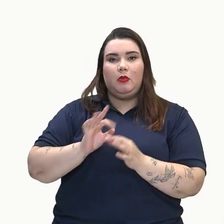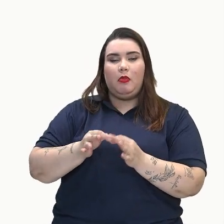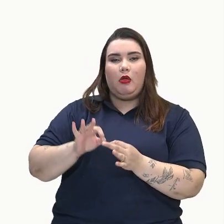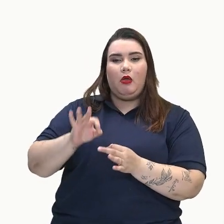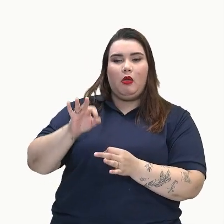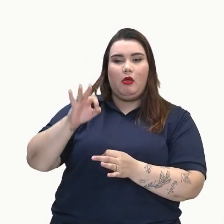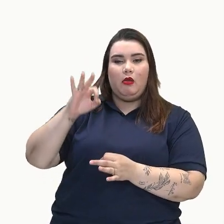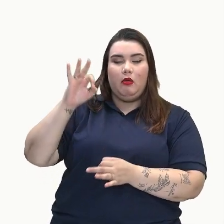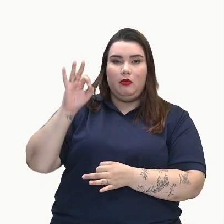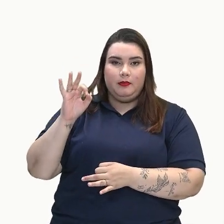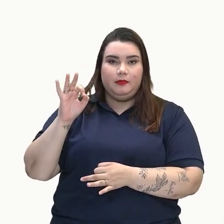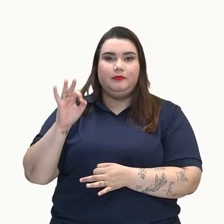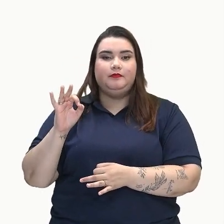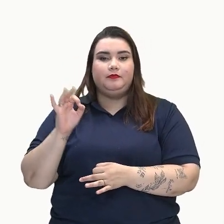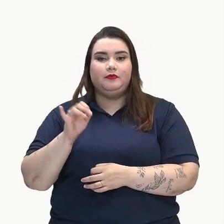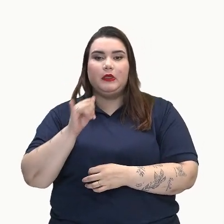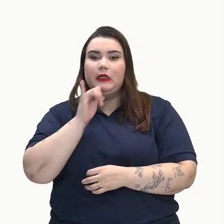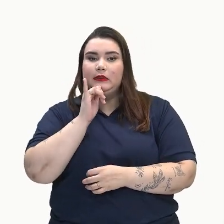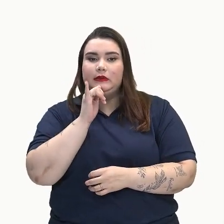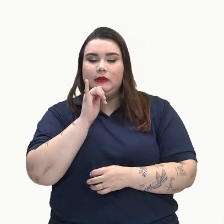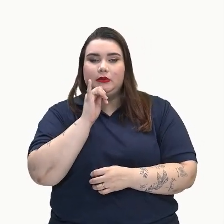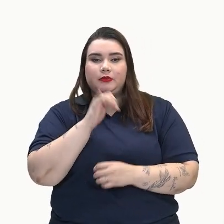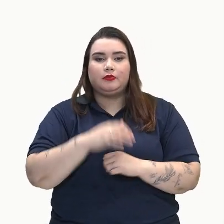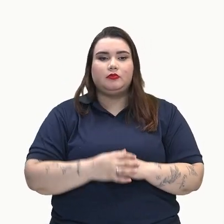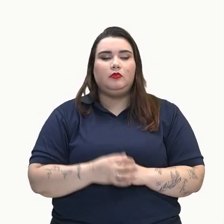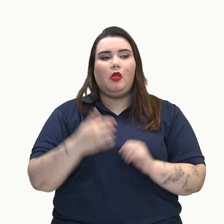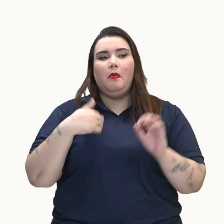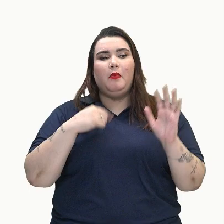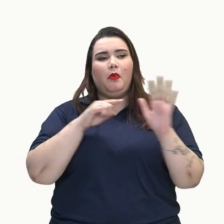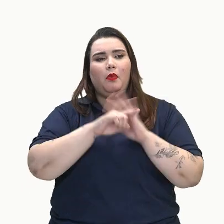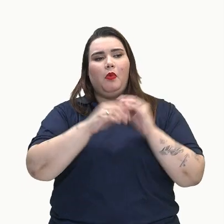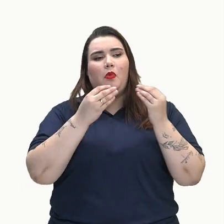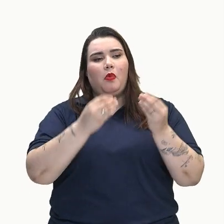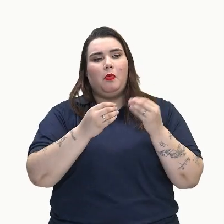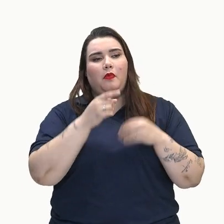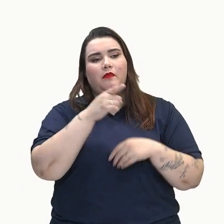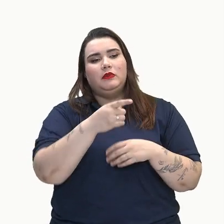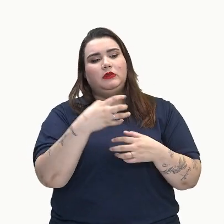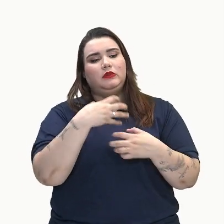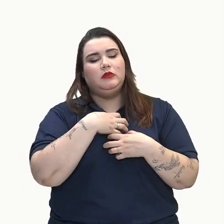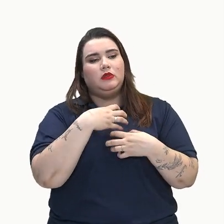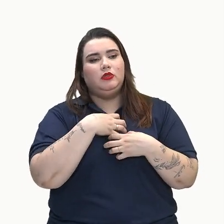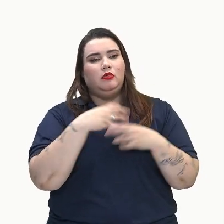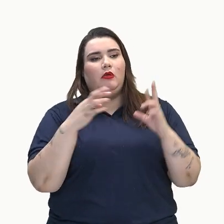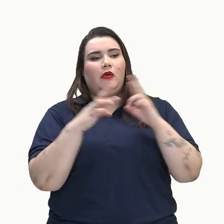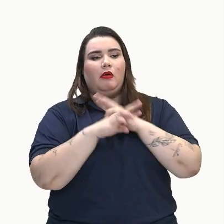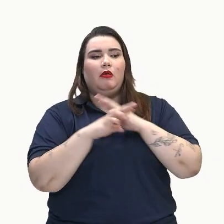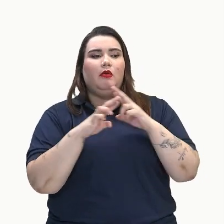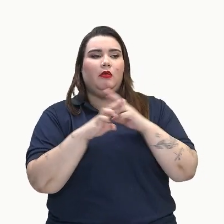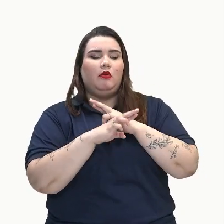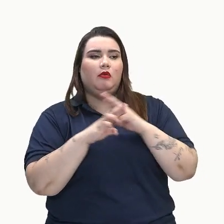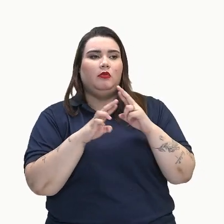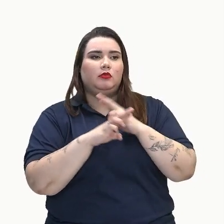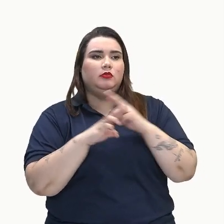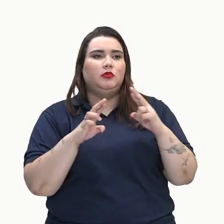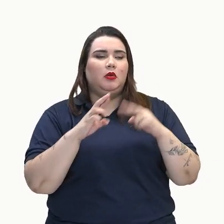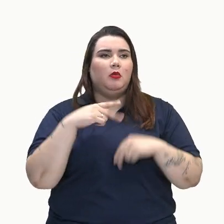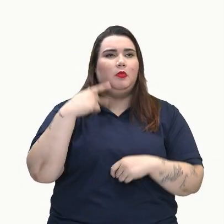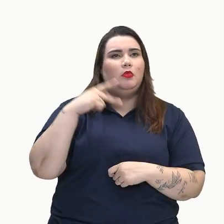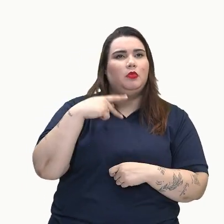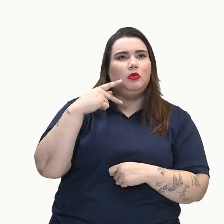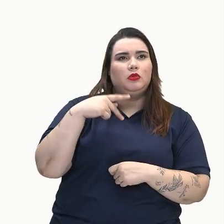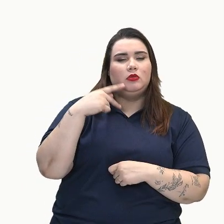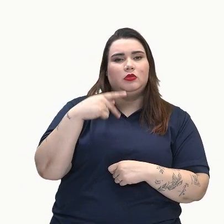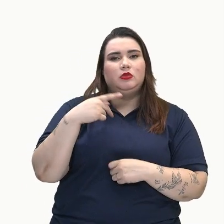respostas longas. Por exemplo, como você se sente em relação à